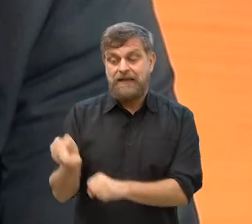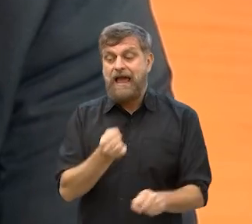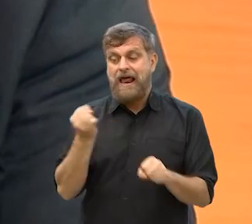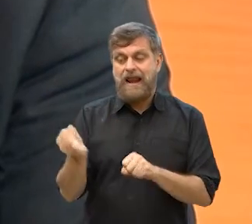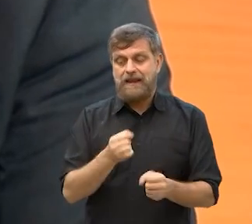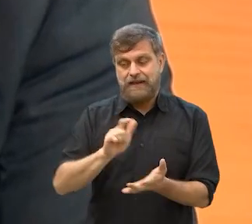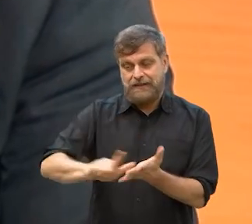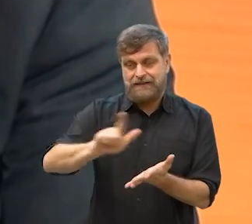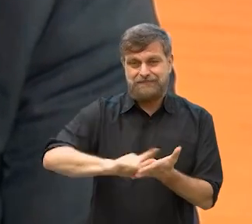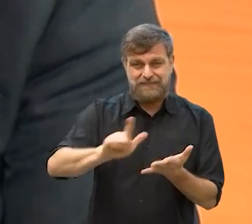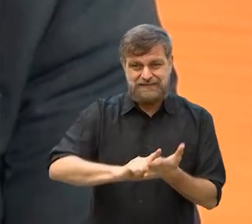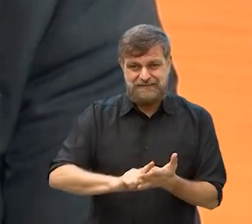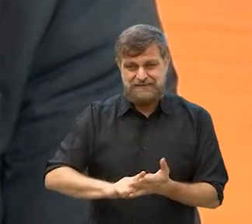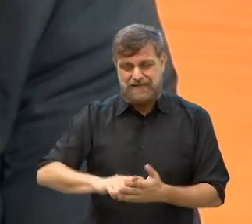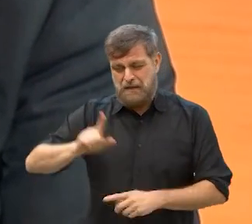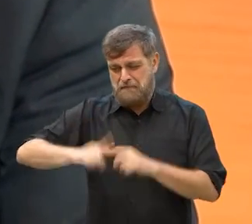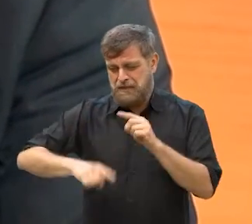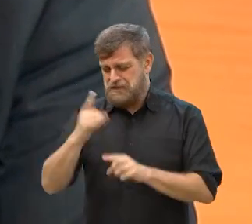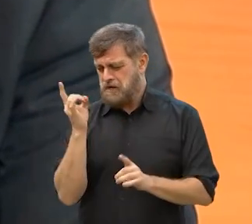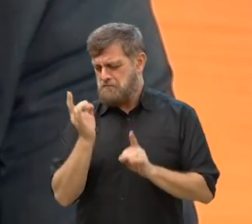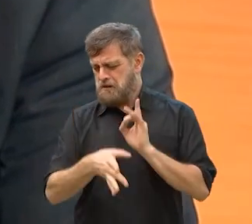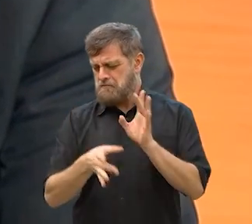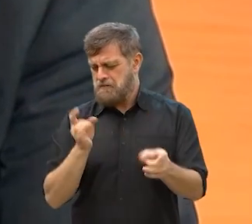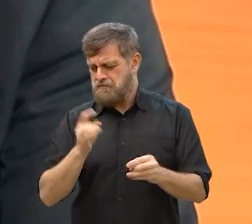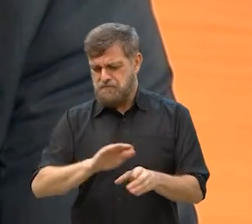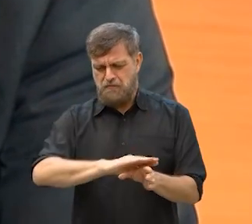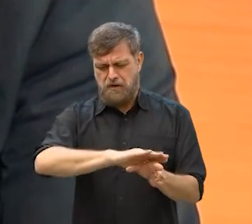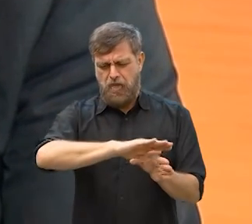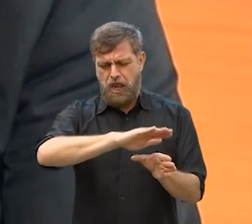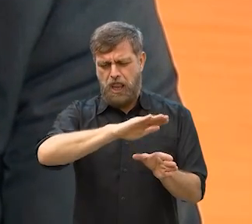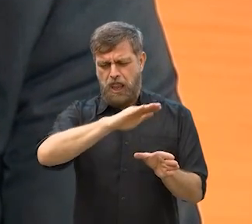os entulhos, os restos